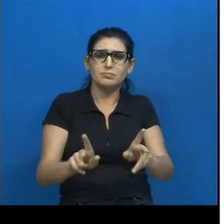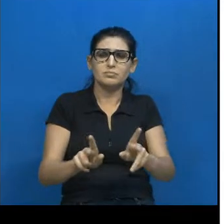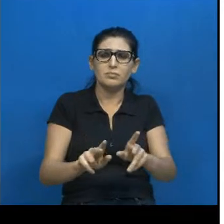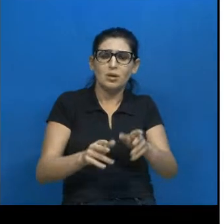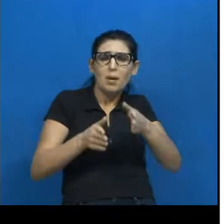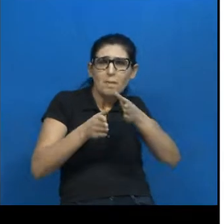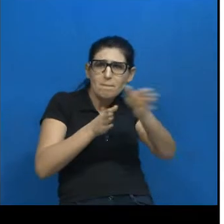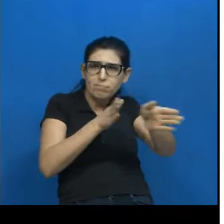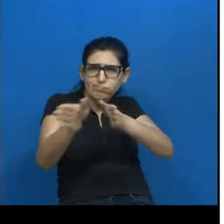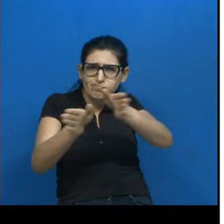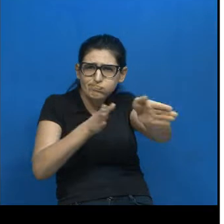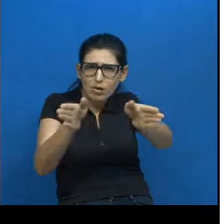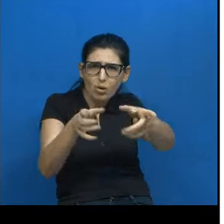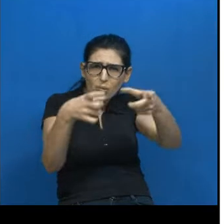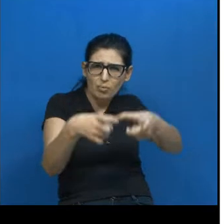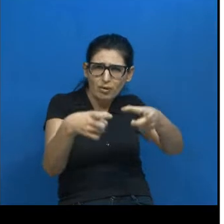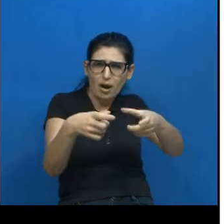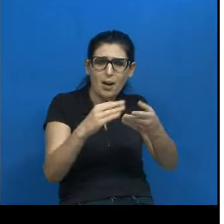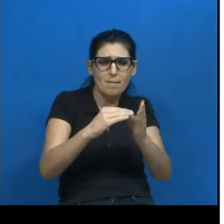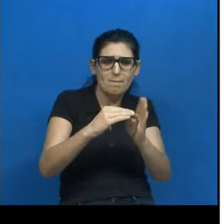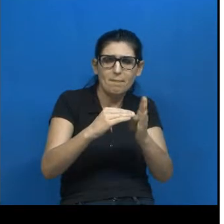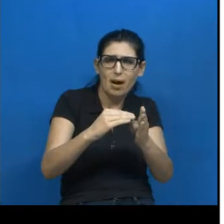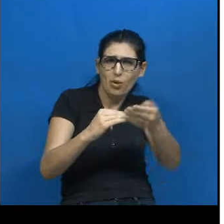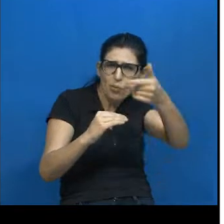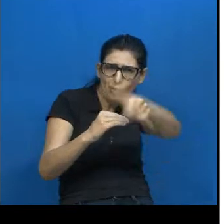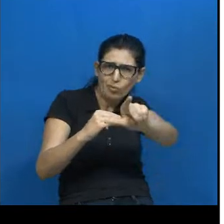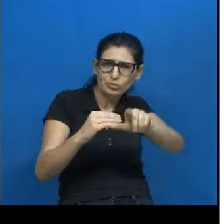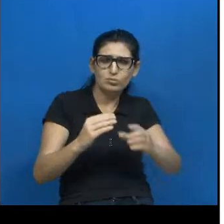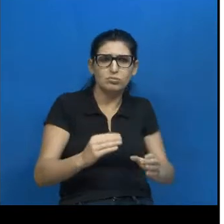nesses bairros, só que você aproveita melhor